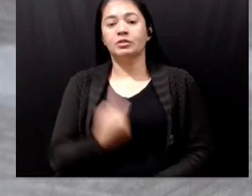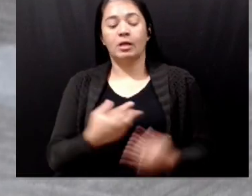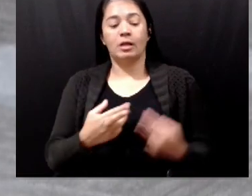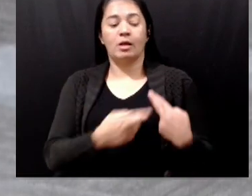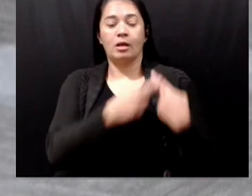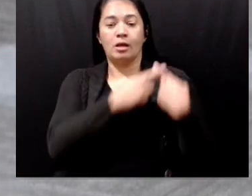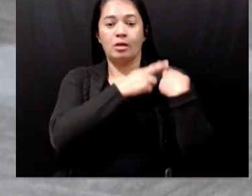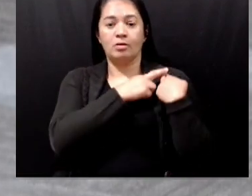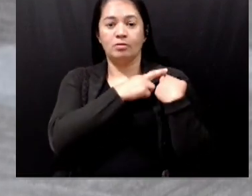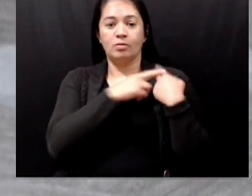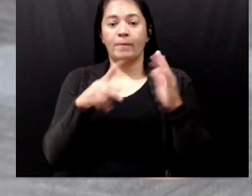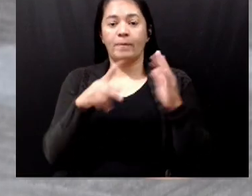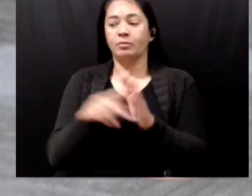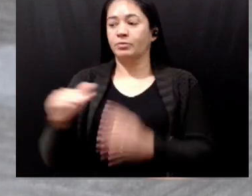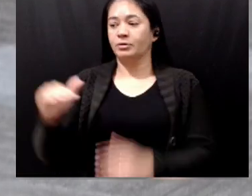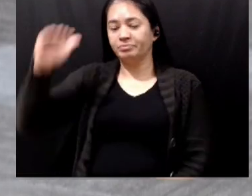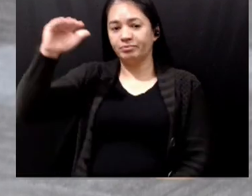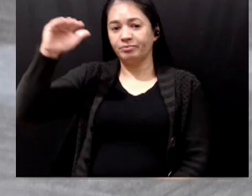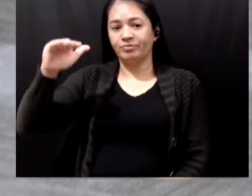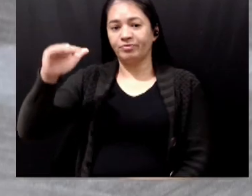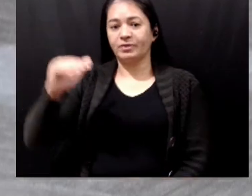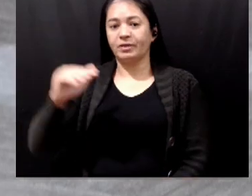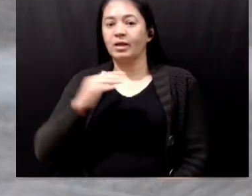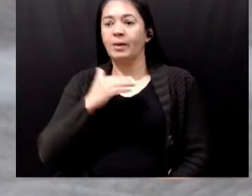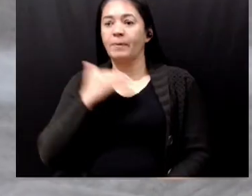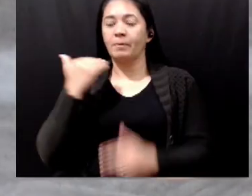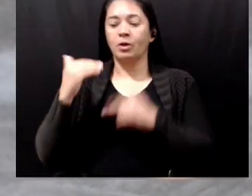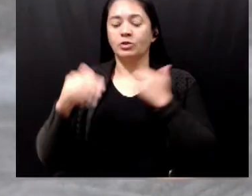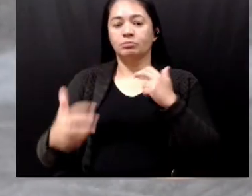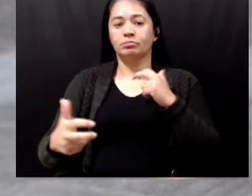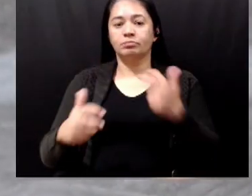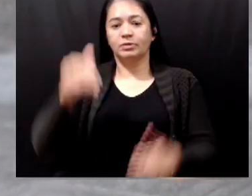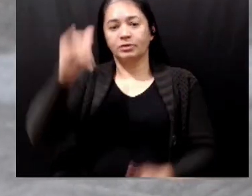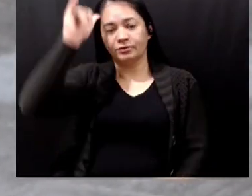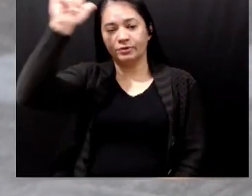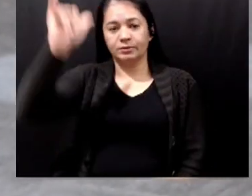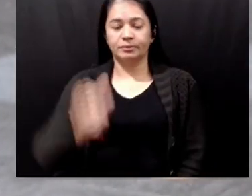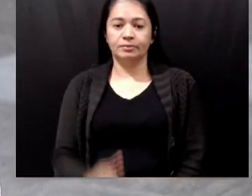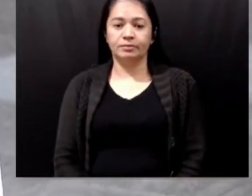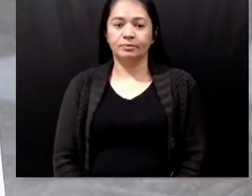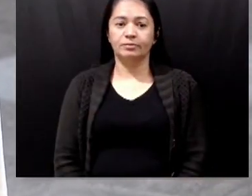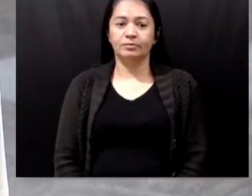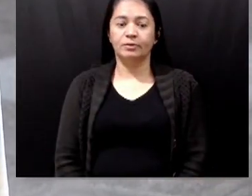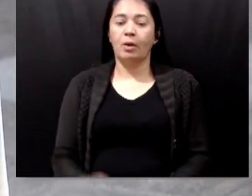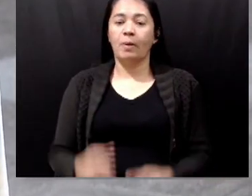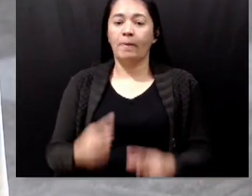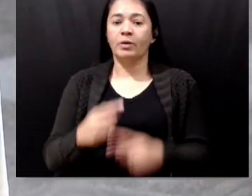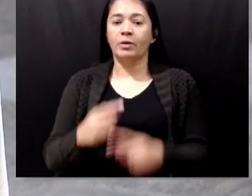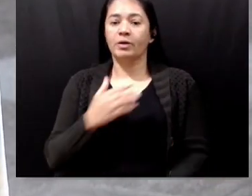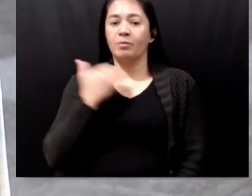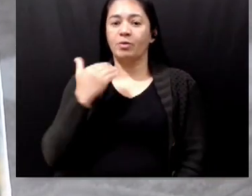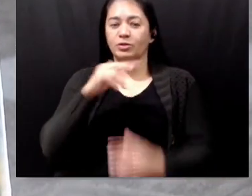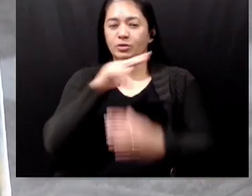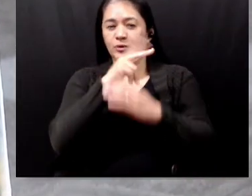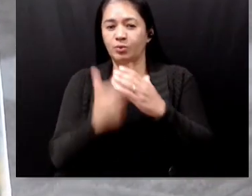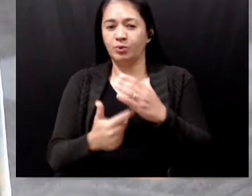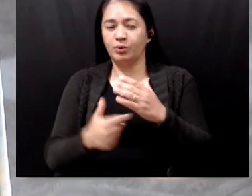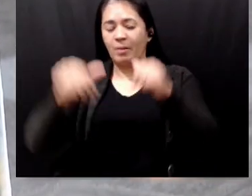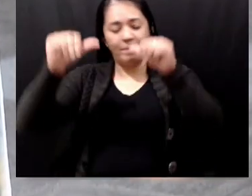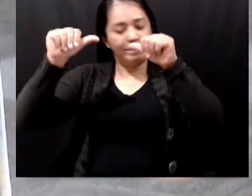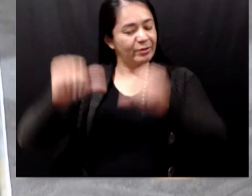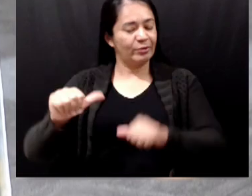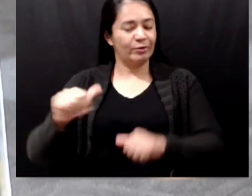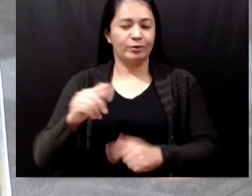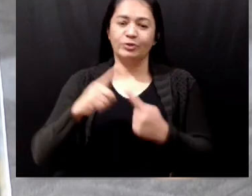adulto, menos morte, menos acidentes domésticos com nossas crianças. Morte por afogamento é uma das piores mortes e nossas crianças não merecem passar